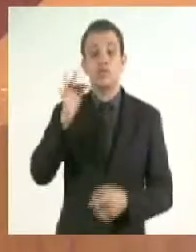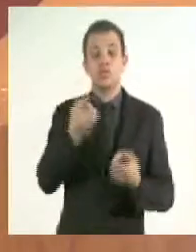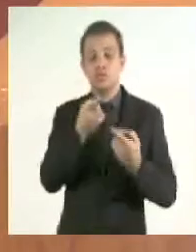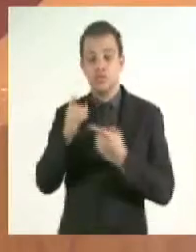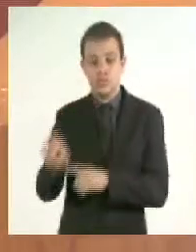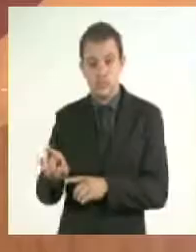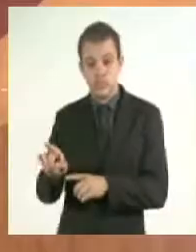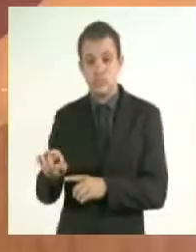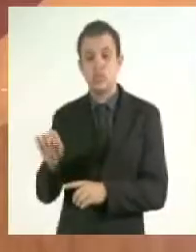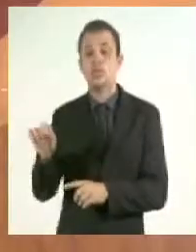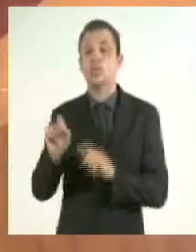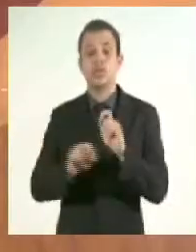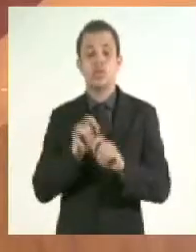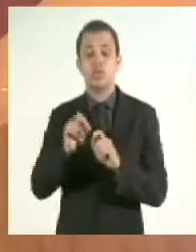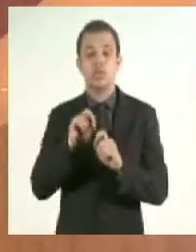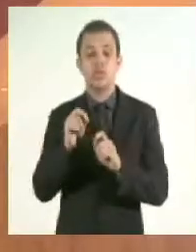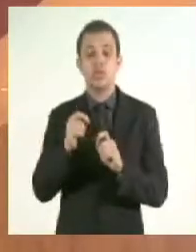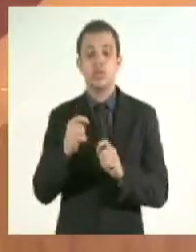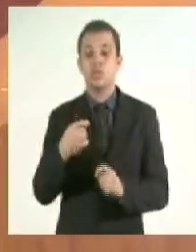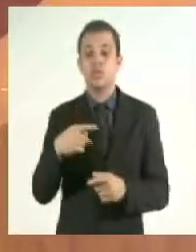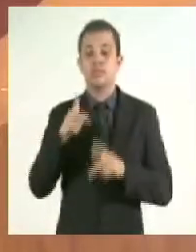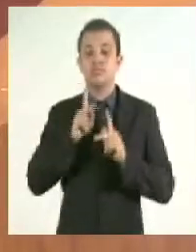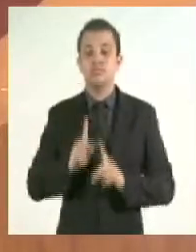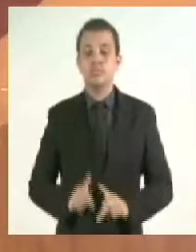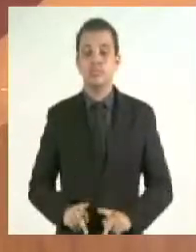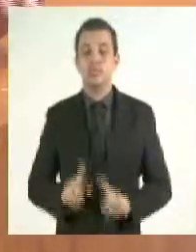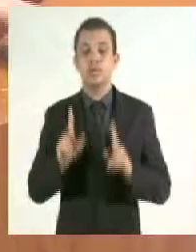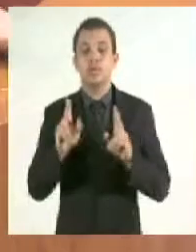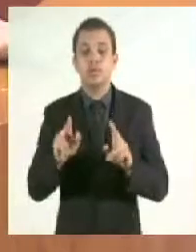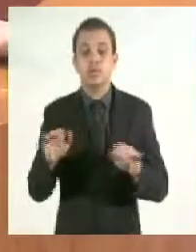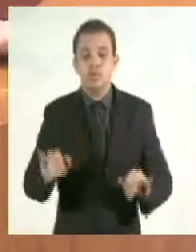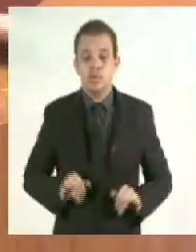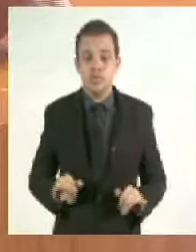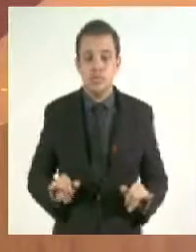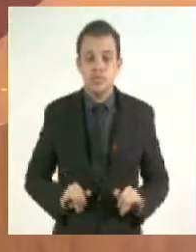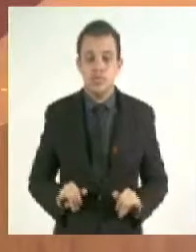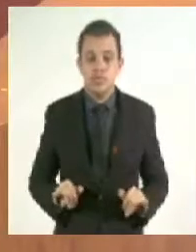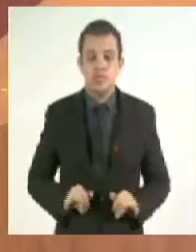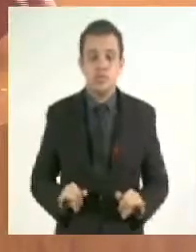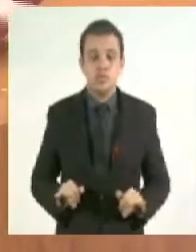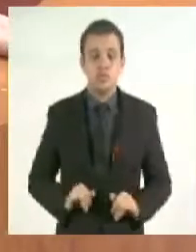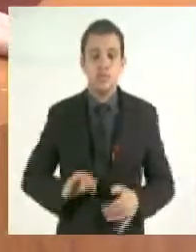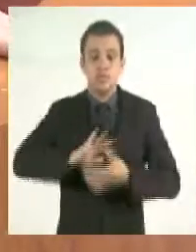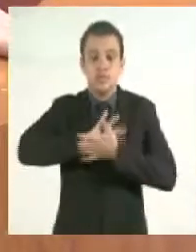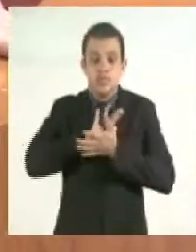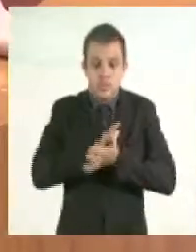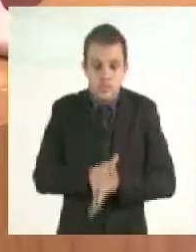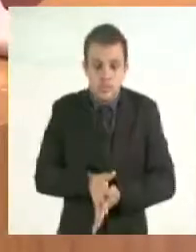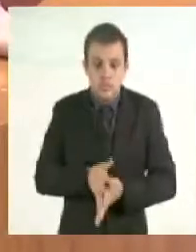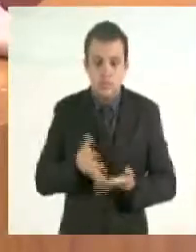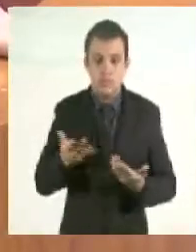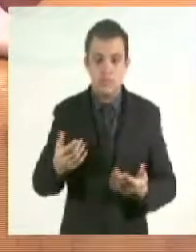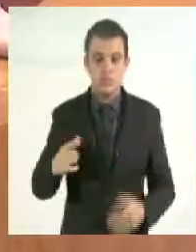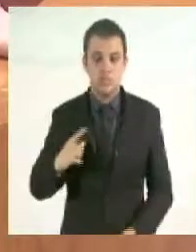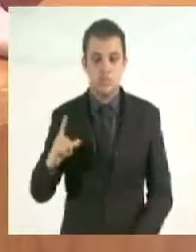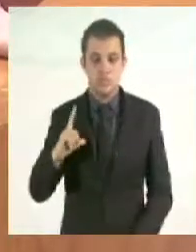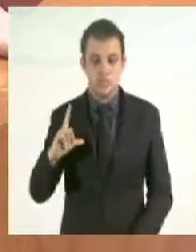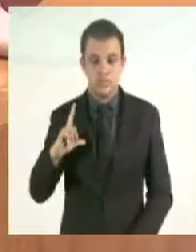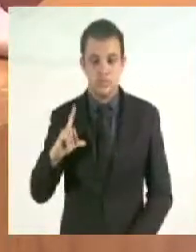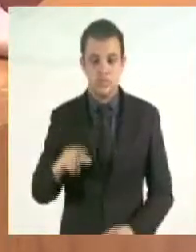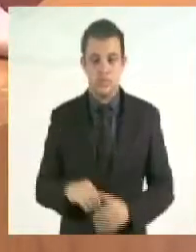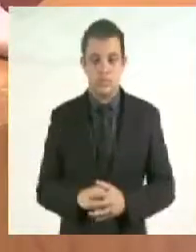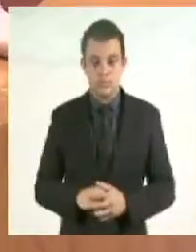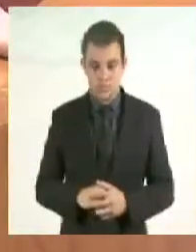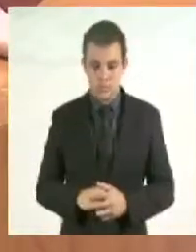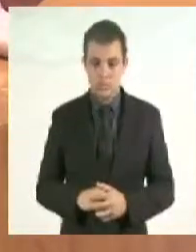se coloque na posição de vítima, se coloque na posição do injustiçado, do mártir, assim